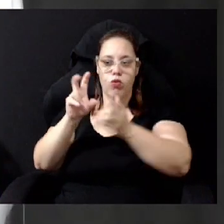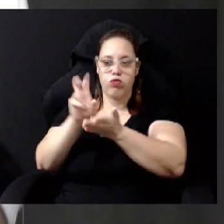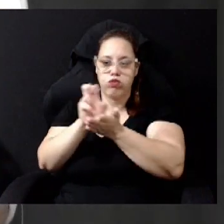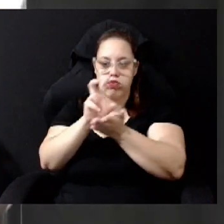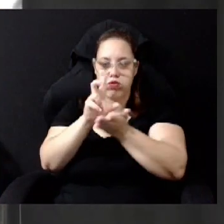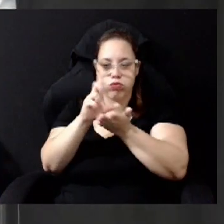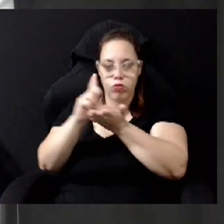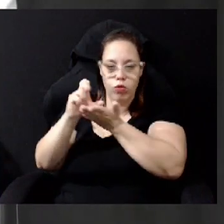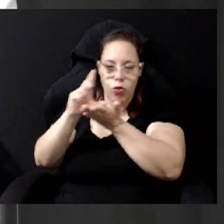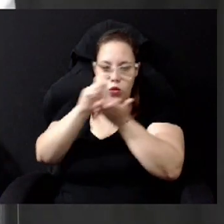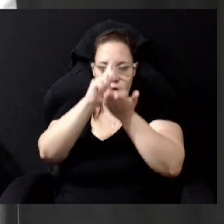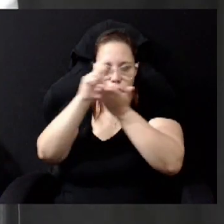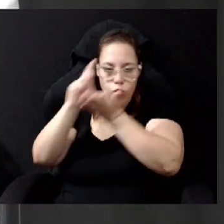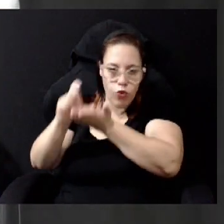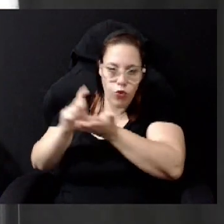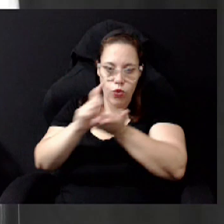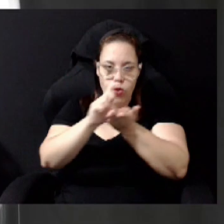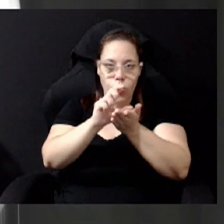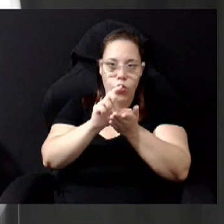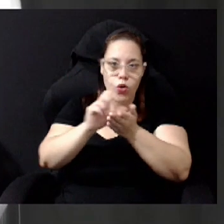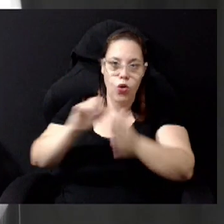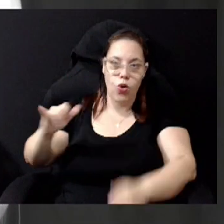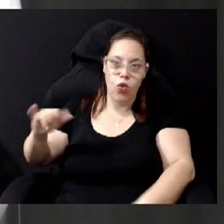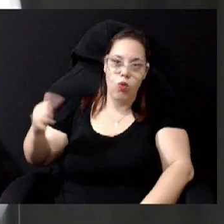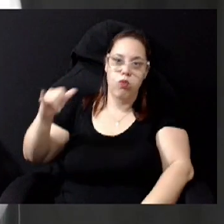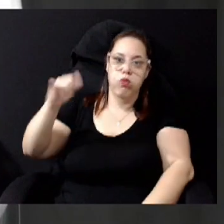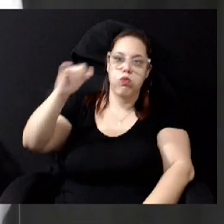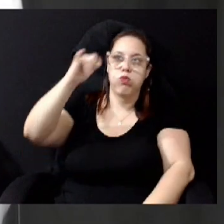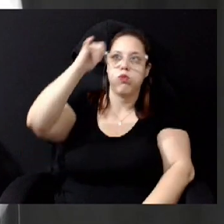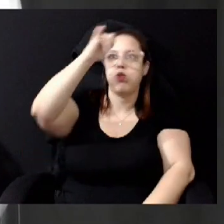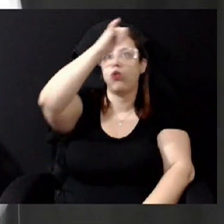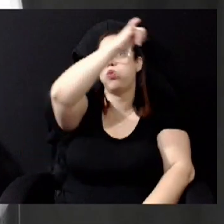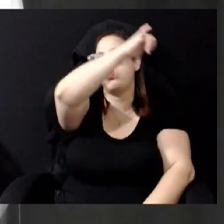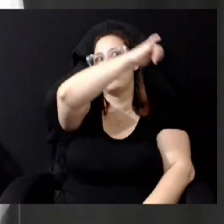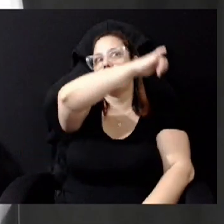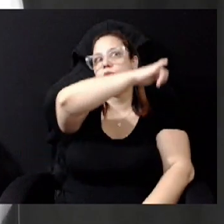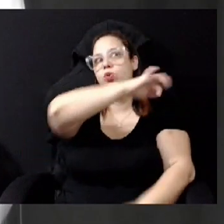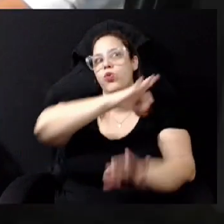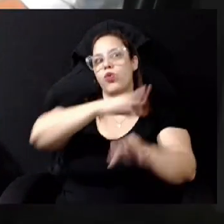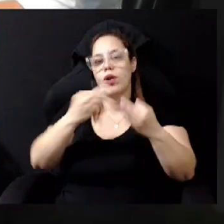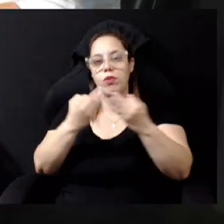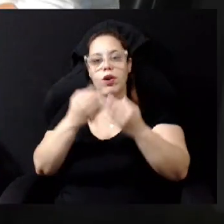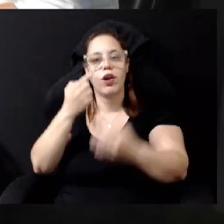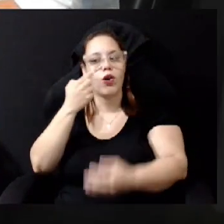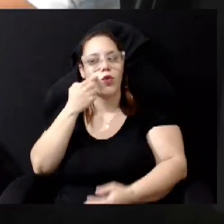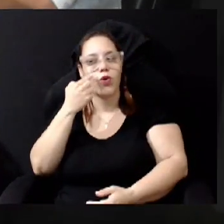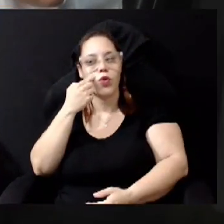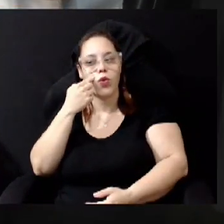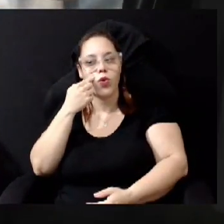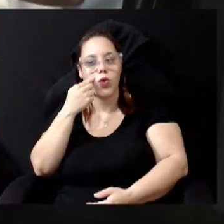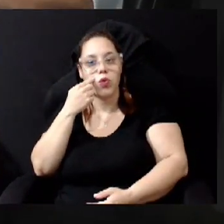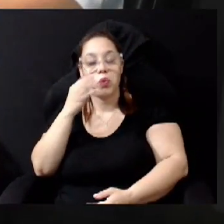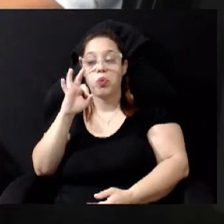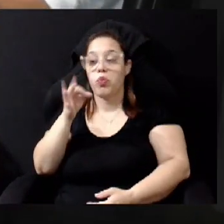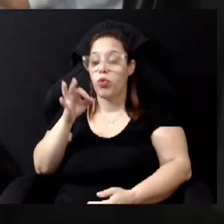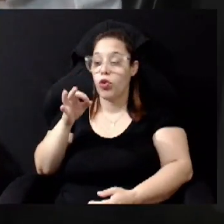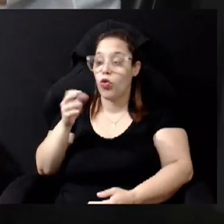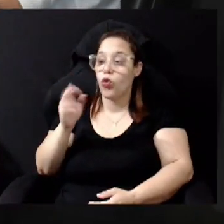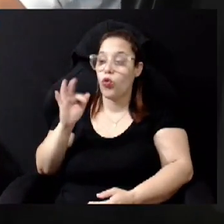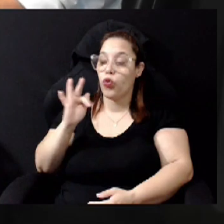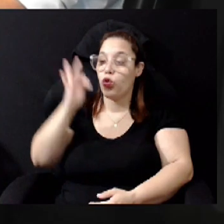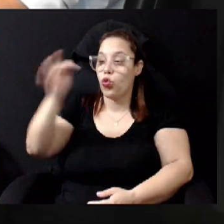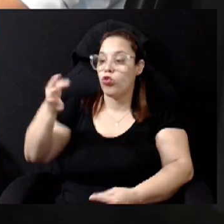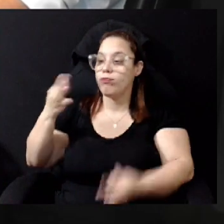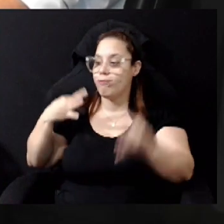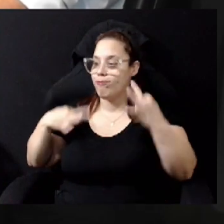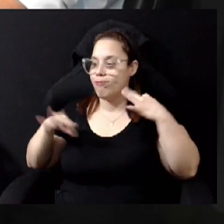eles assistindo a subida e a descida das aeronaves, o que... Um futuro ponto turístico, então. Um futuro ponto turístico com uma feira maravilhosa